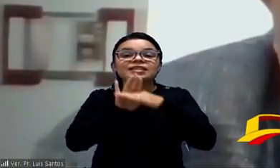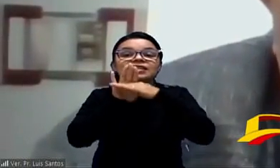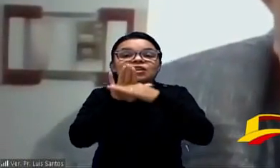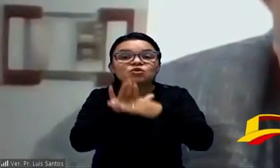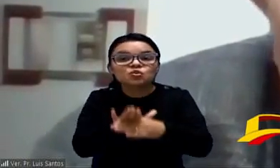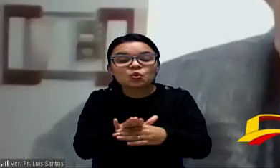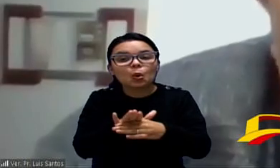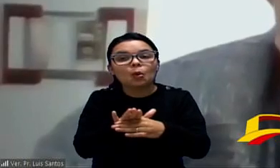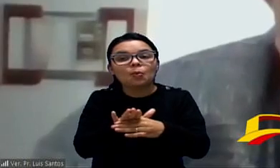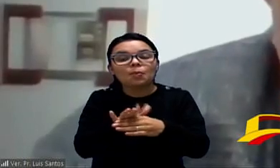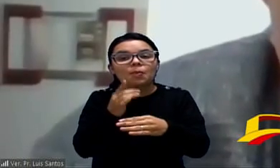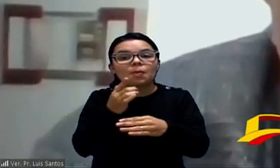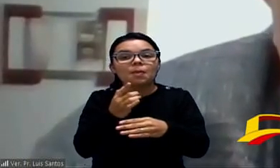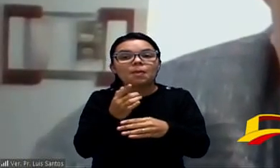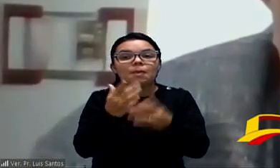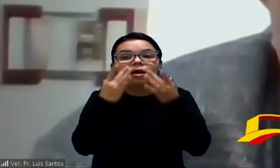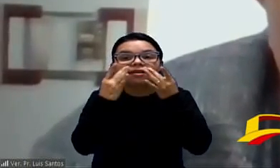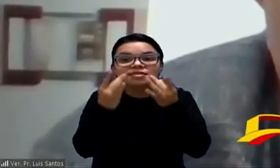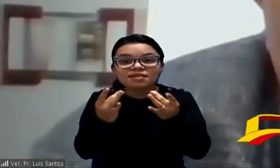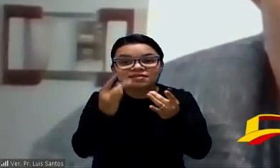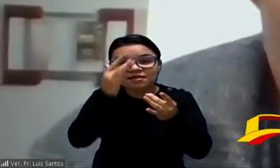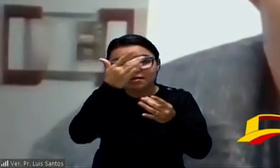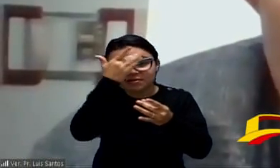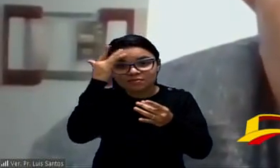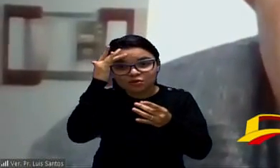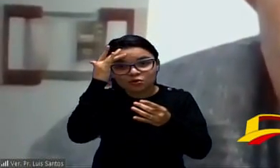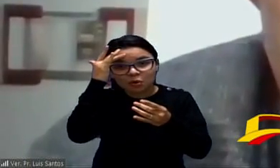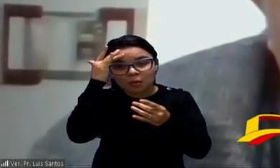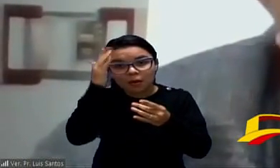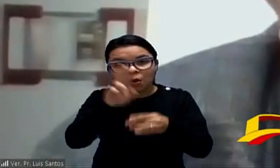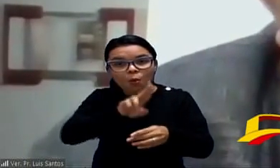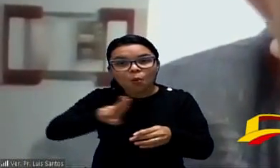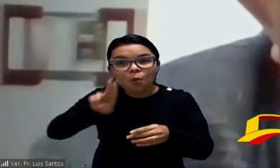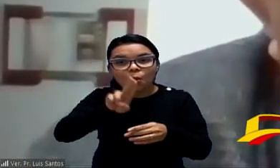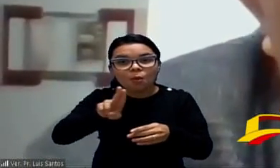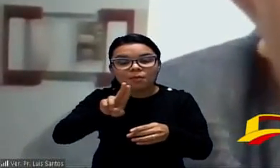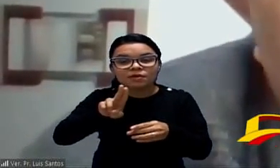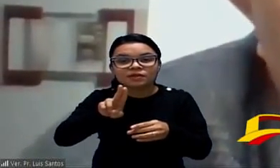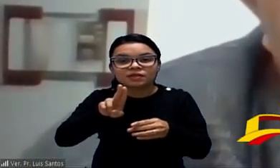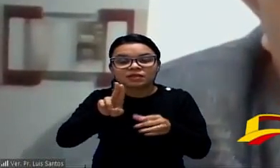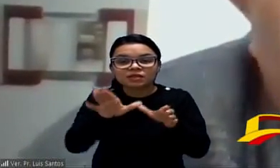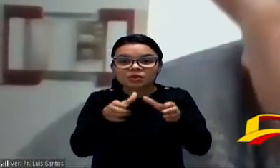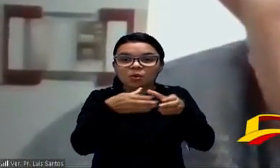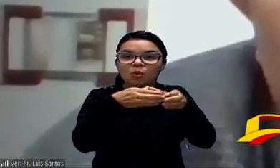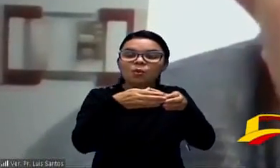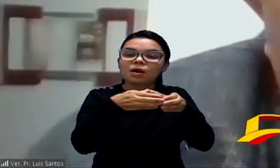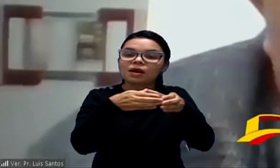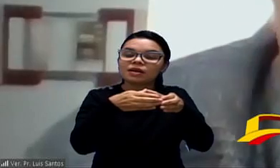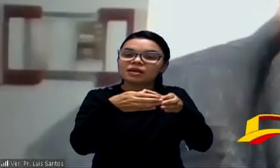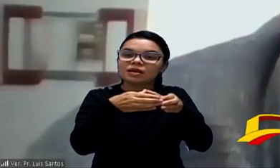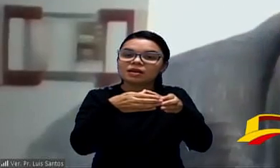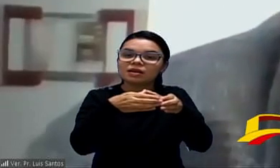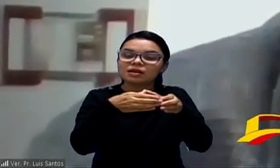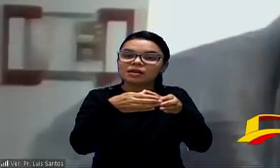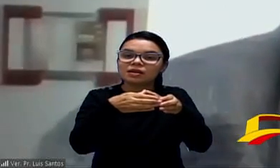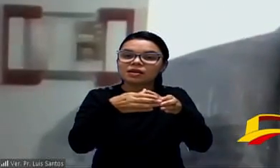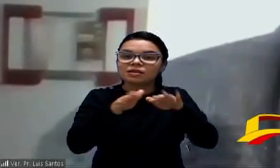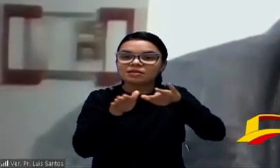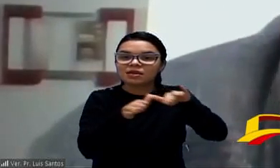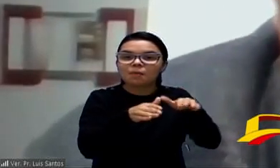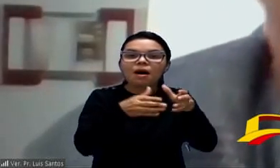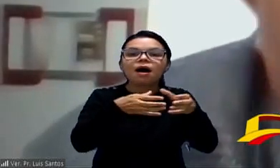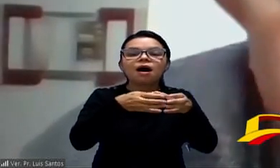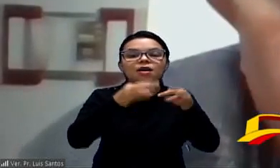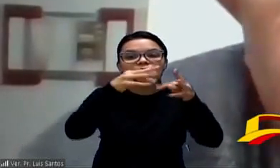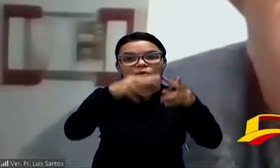uma atenção especial, principalmente aos usuários dos benefícios, para que eles ocupem o espaço que está lá, ou na parte